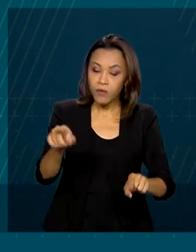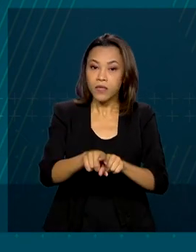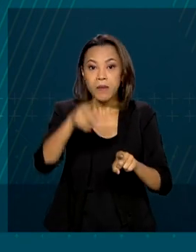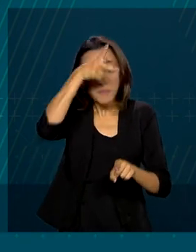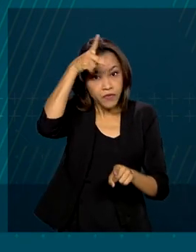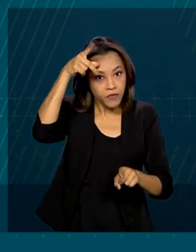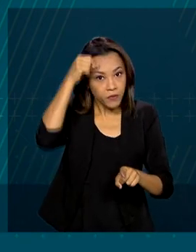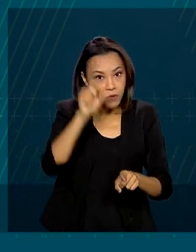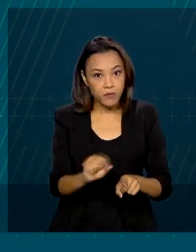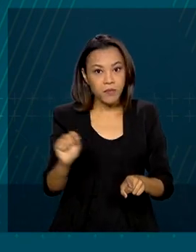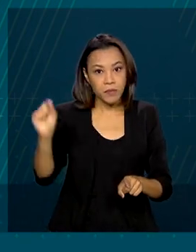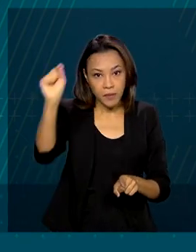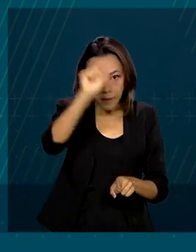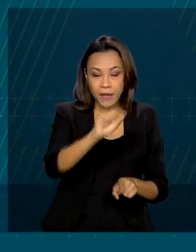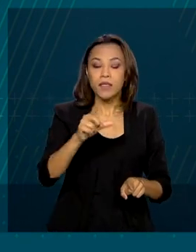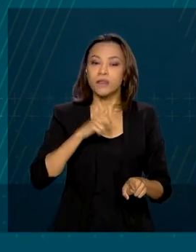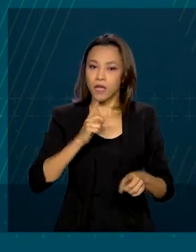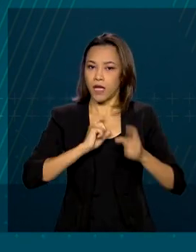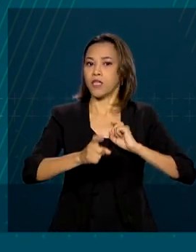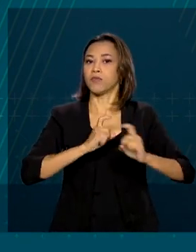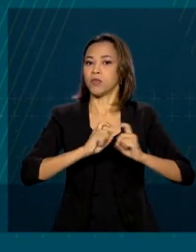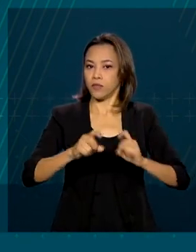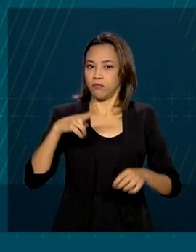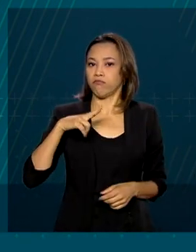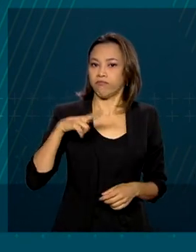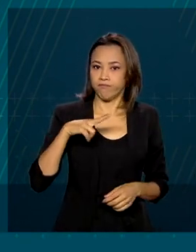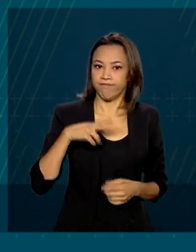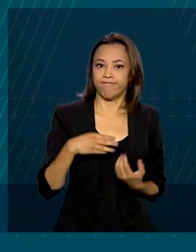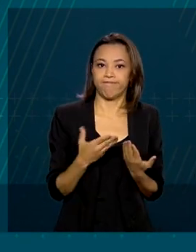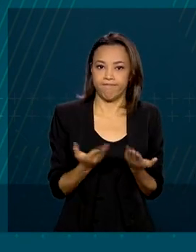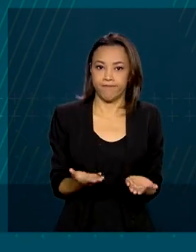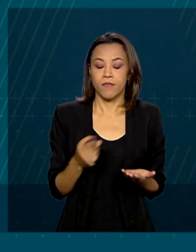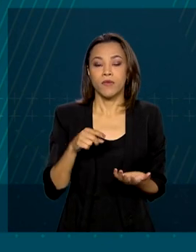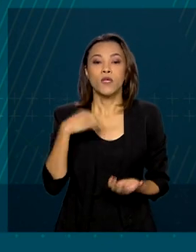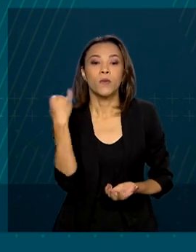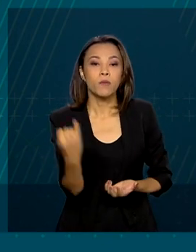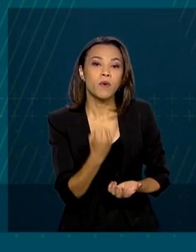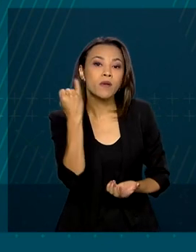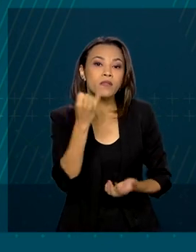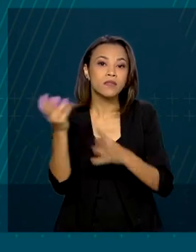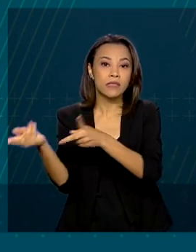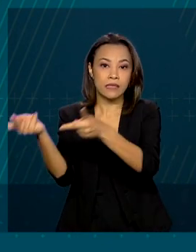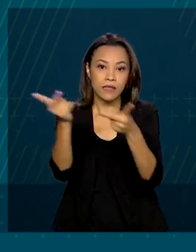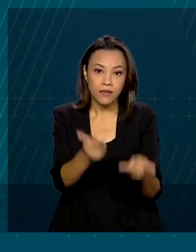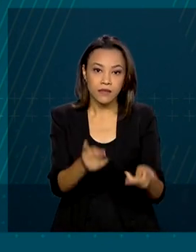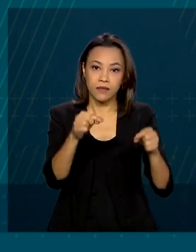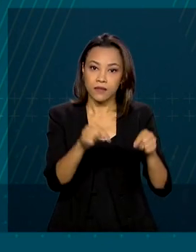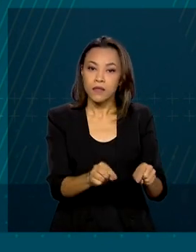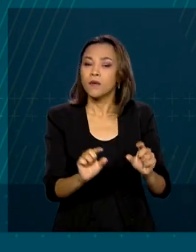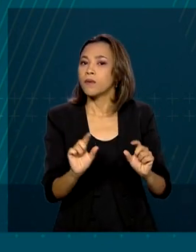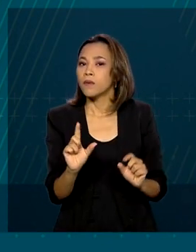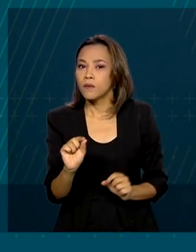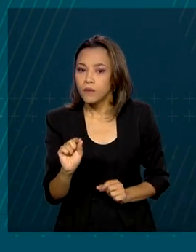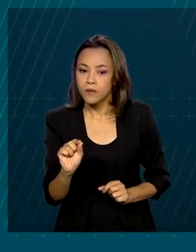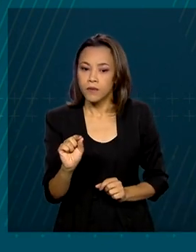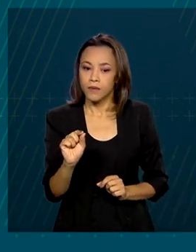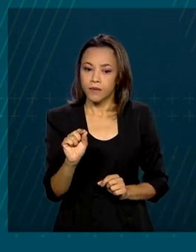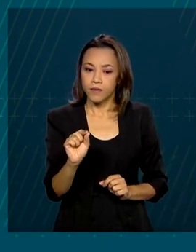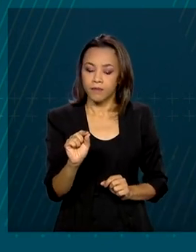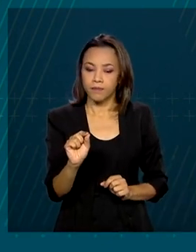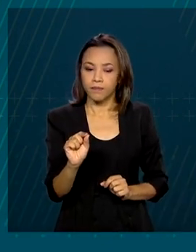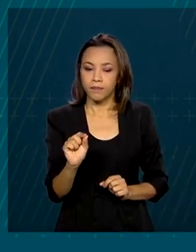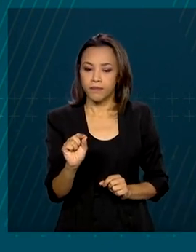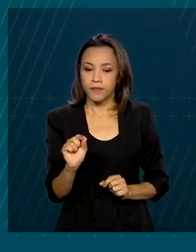prefeituras, com gestão privada, e o que é importante de trazer é o fato de que ele, o ineditismo